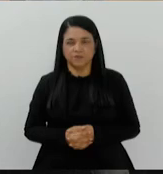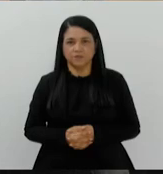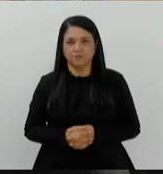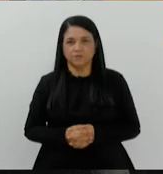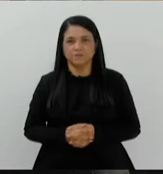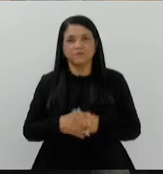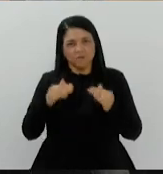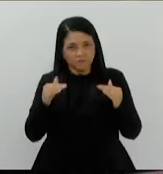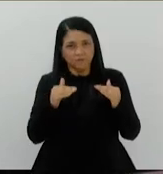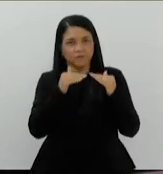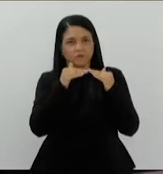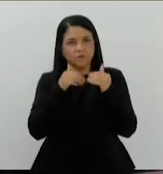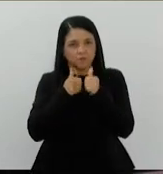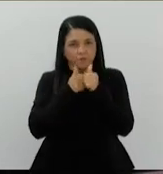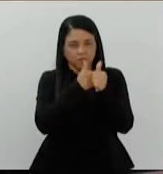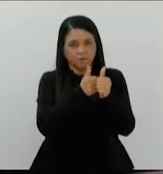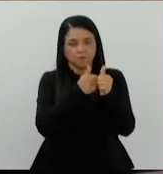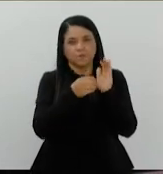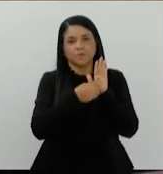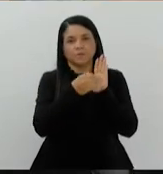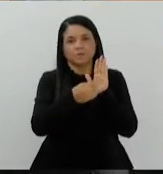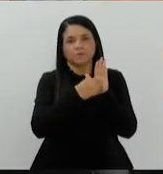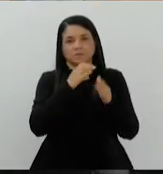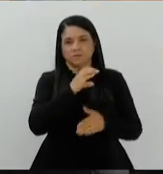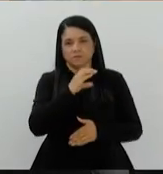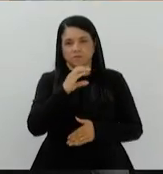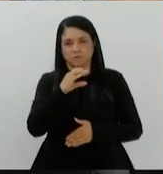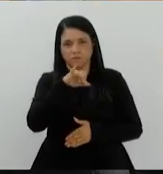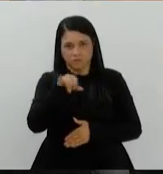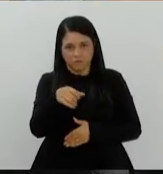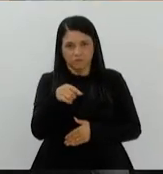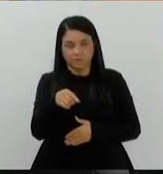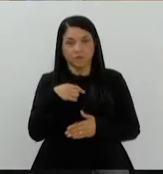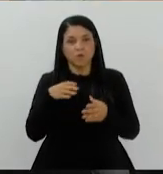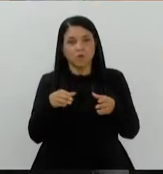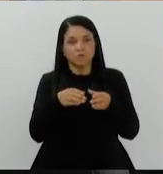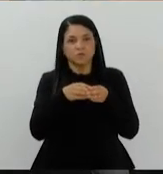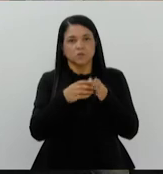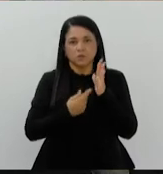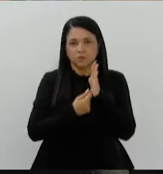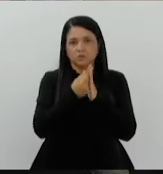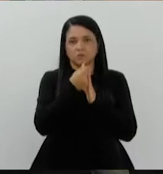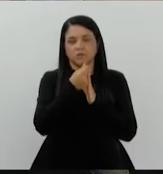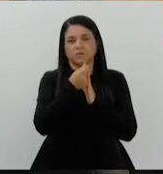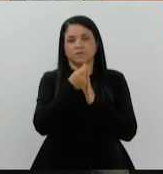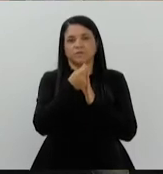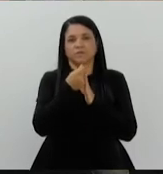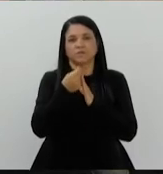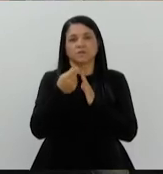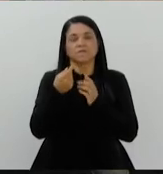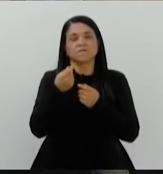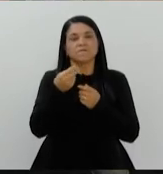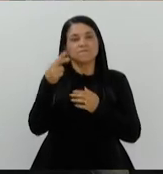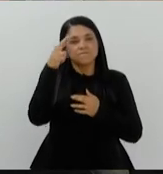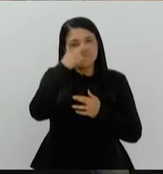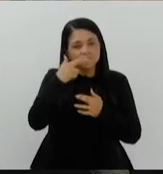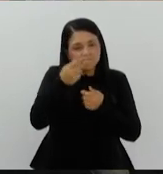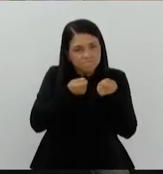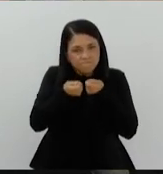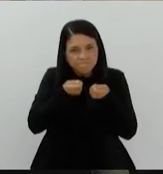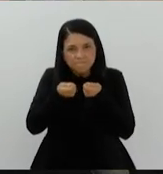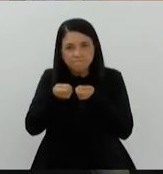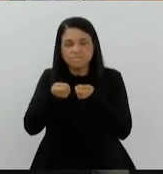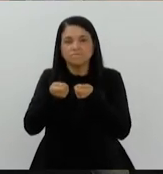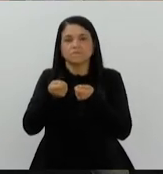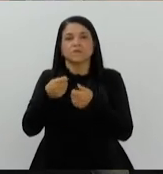Presidente, favorável, acompanhando o parecer da CCJ. Obrigada, deputado. Pela Comissão de Orçamento, Finanças, Fiscalização Financeira e Controle,